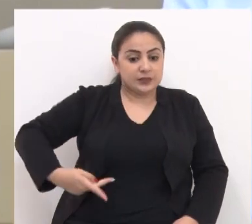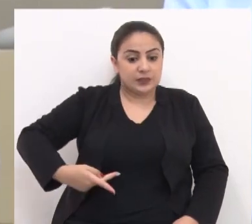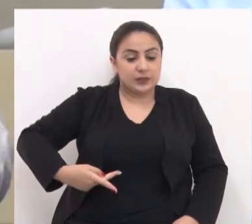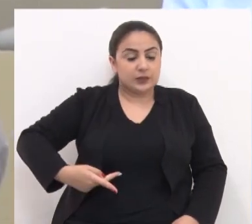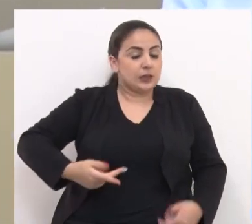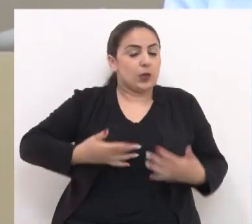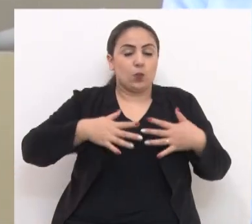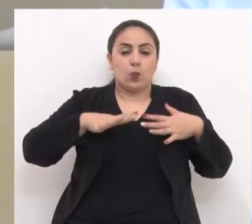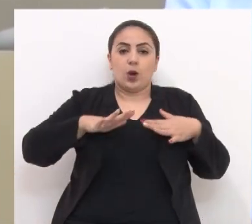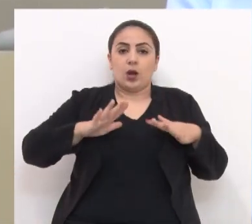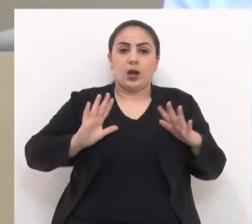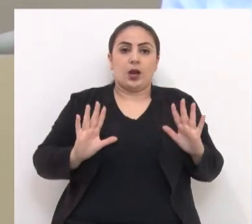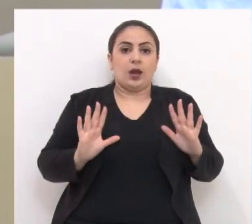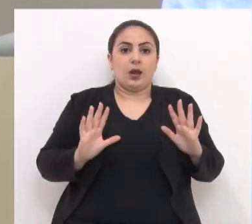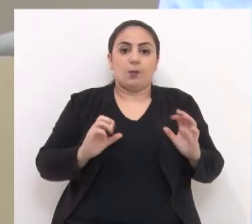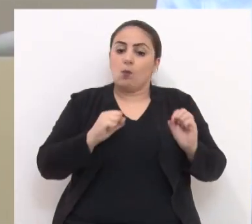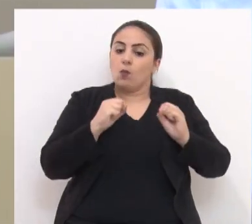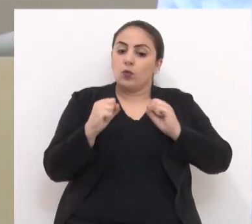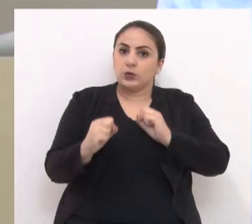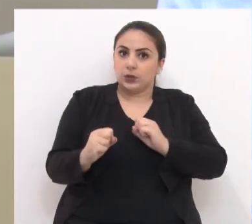presidente abre mão de poder,